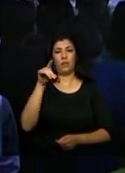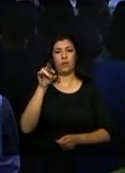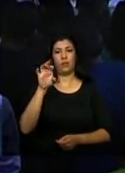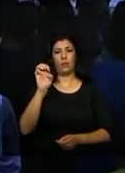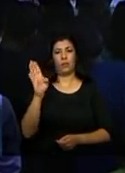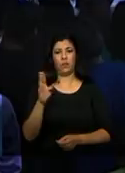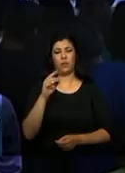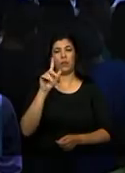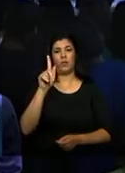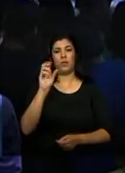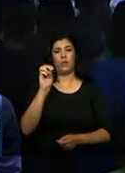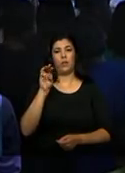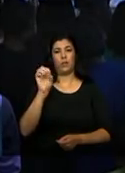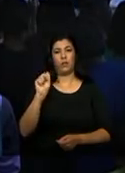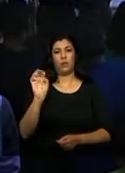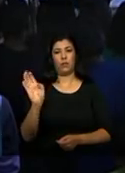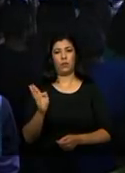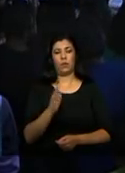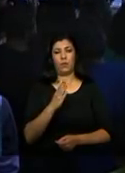Ferreira Gomes.